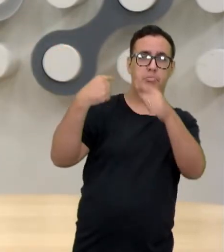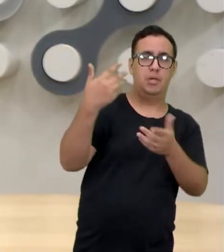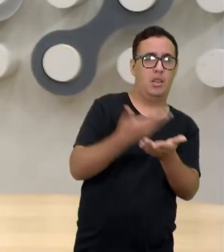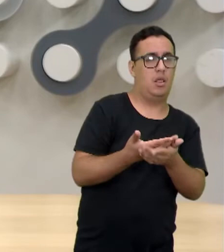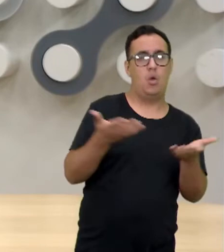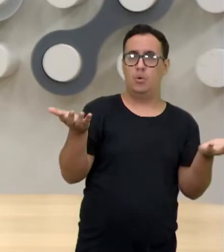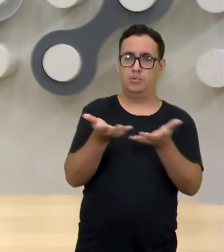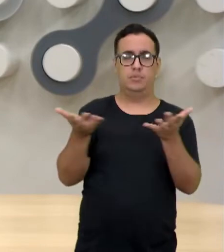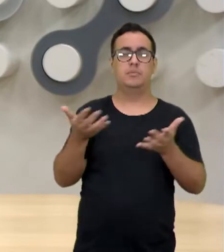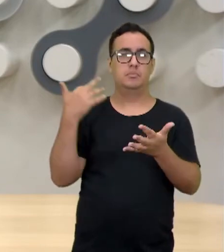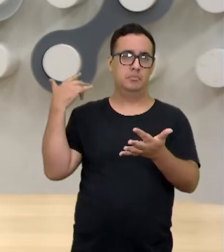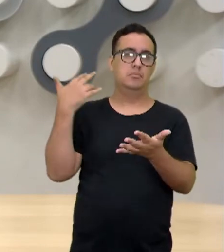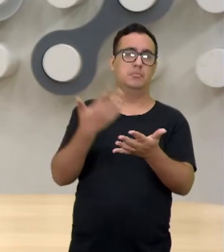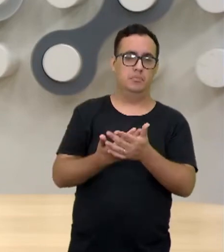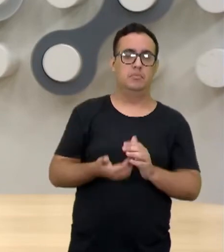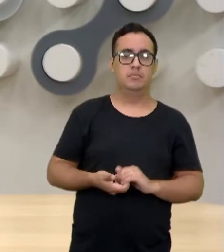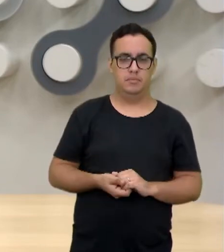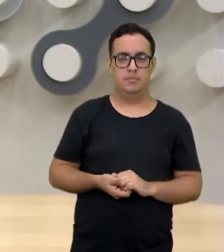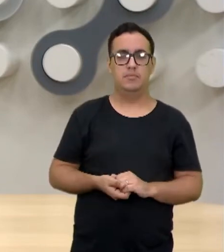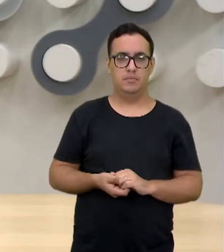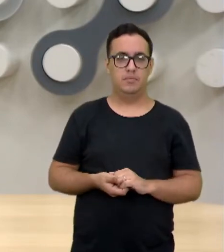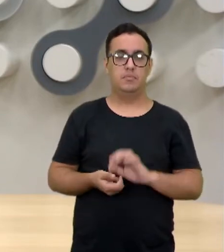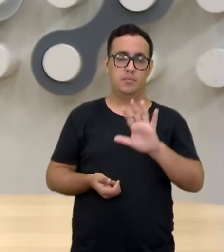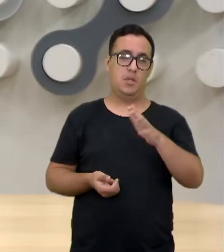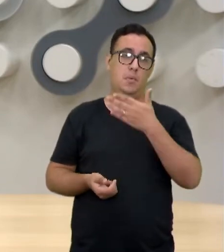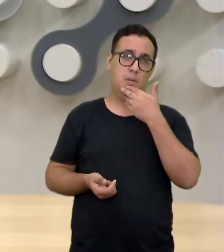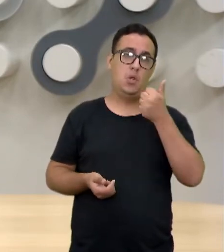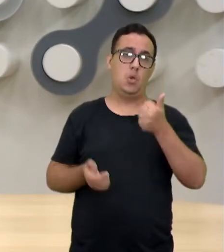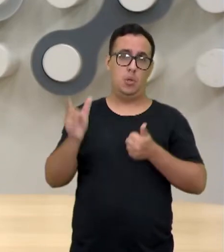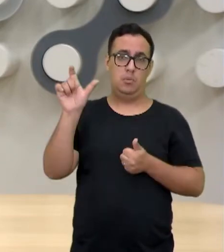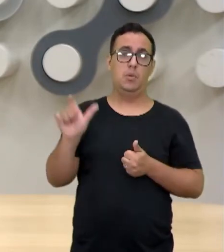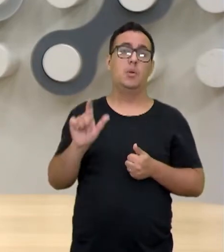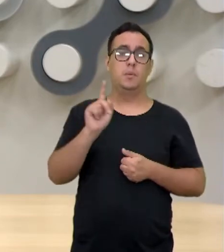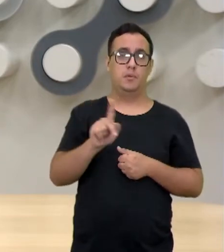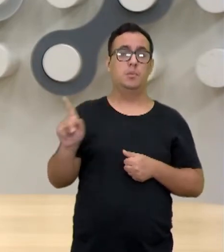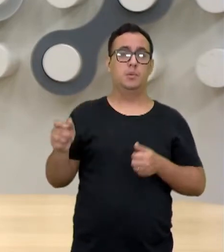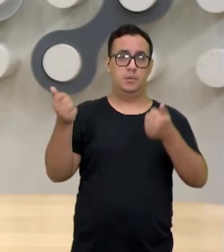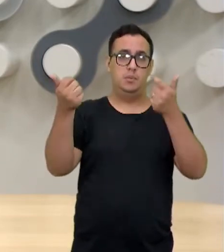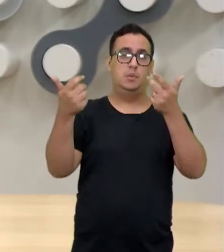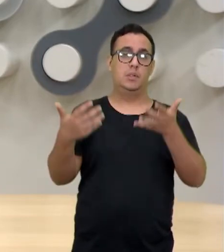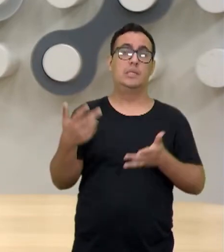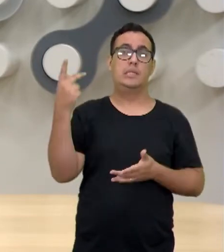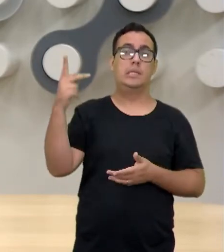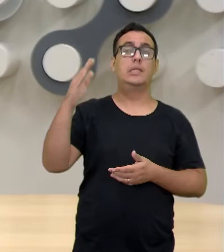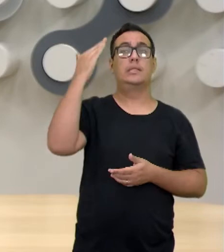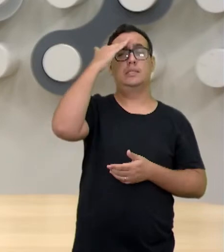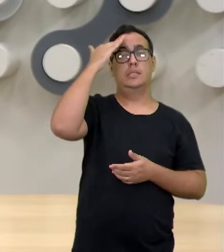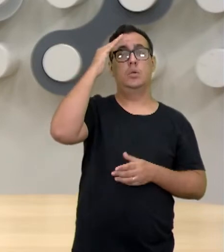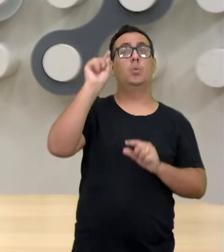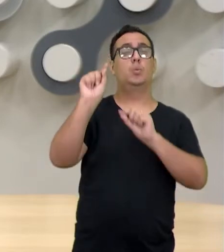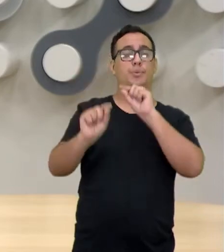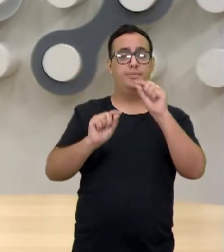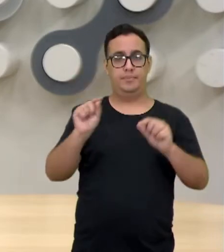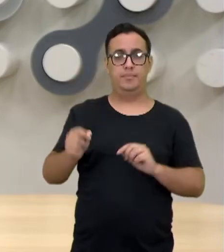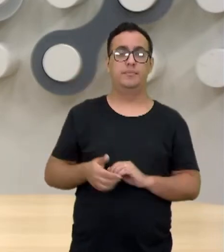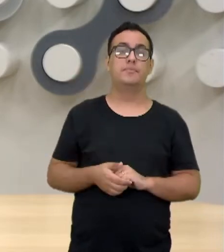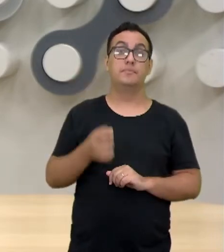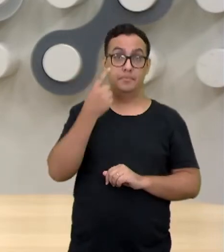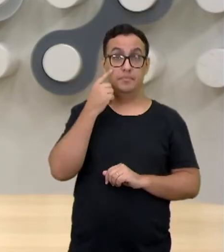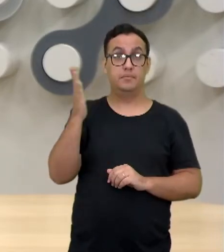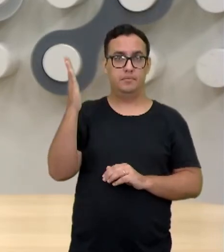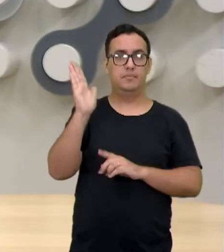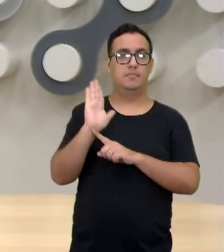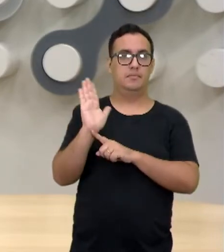Mas ninguém melhor do que o próprio professor D'Ambrosio para falar para a gente o que ele entende por etnomatemática. Vamos